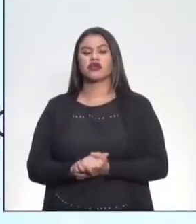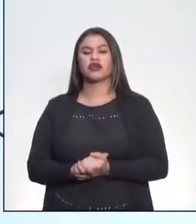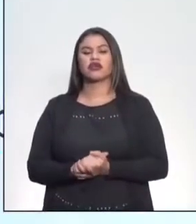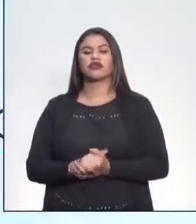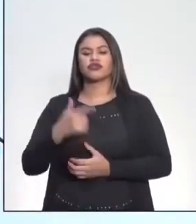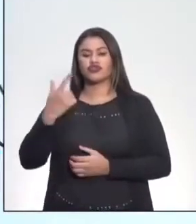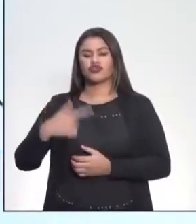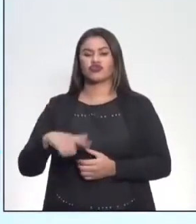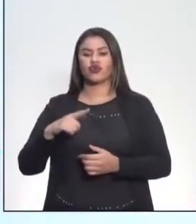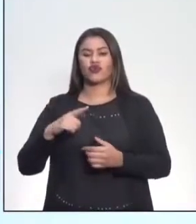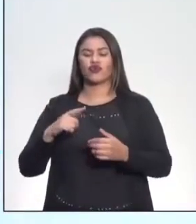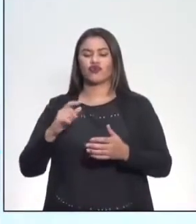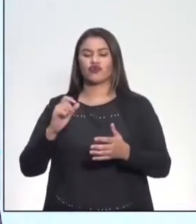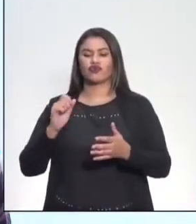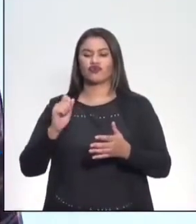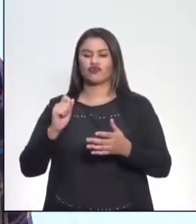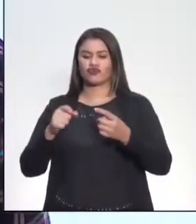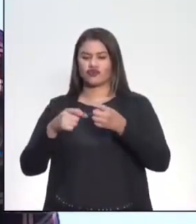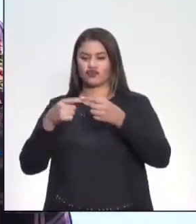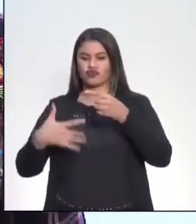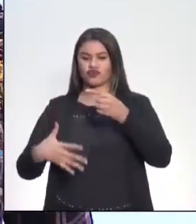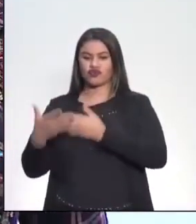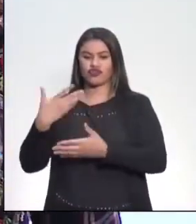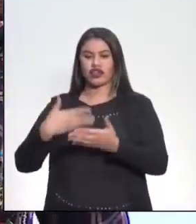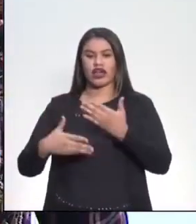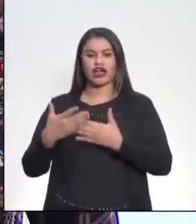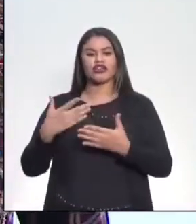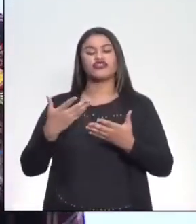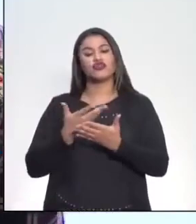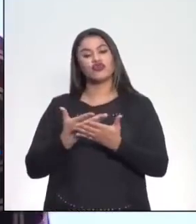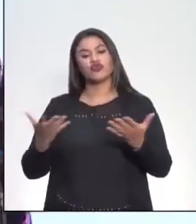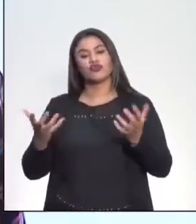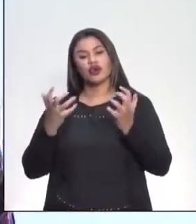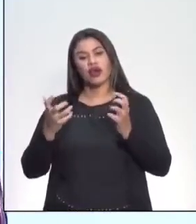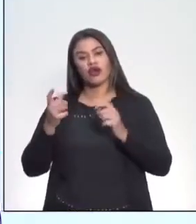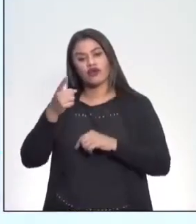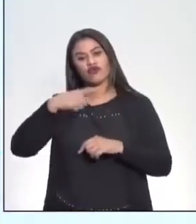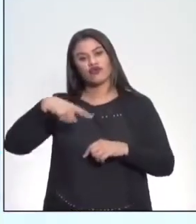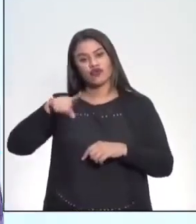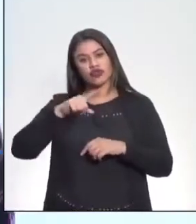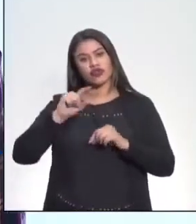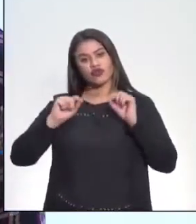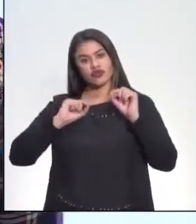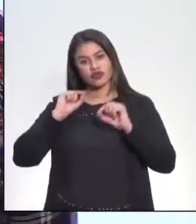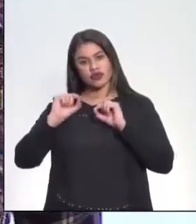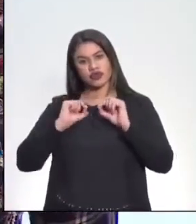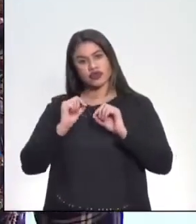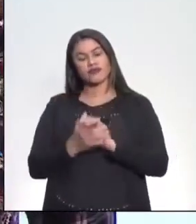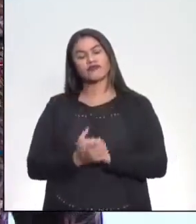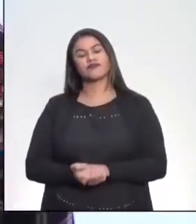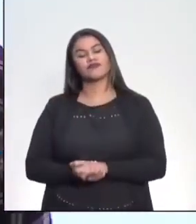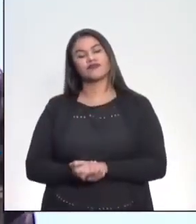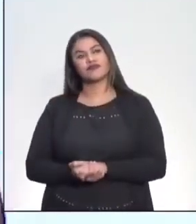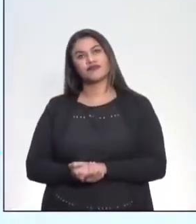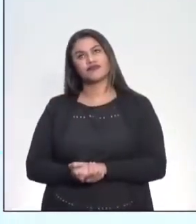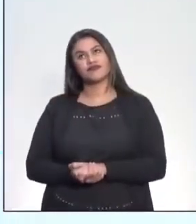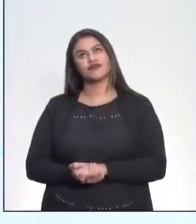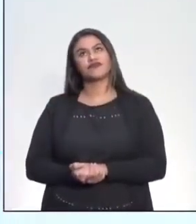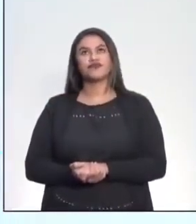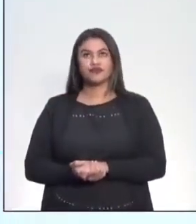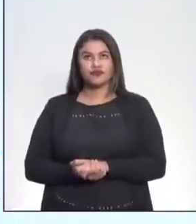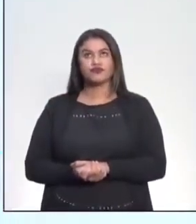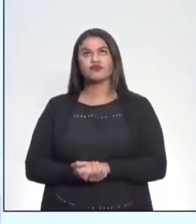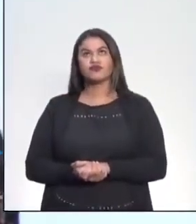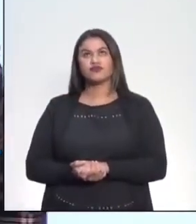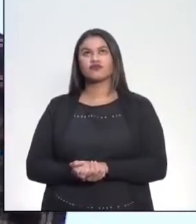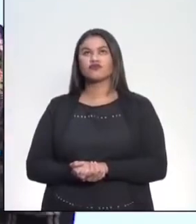um chatzinhos. E nesse chat, eu gostaria que vocês colocassem aí para nós aquela questão.